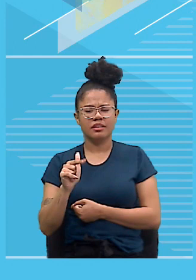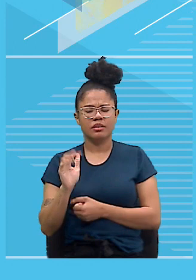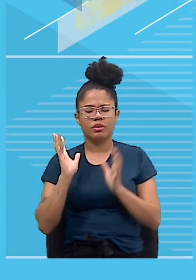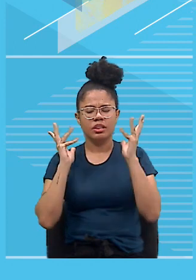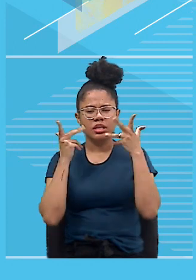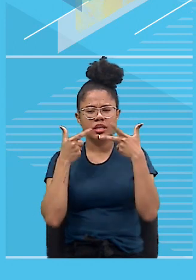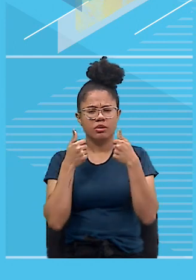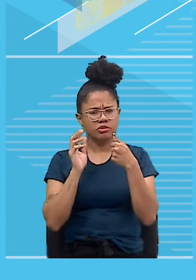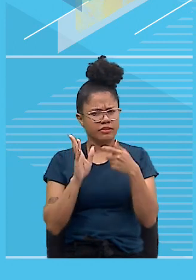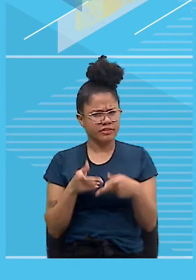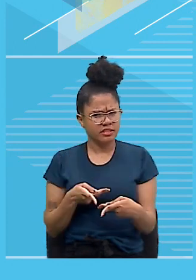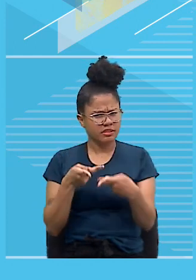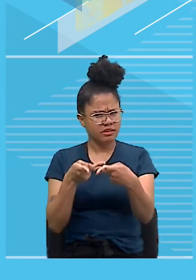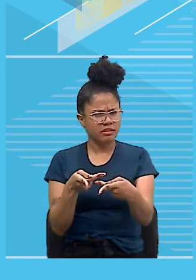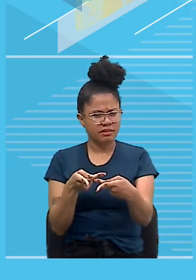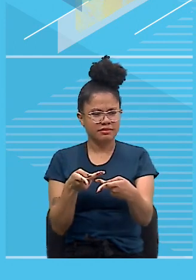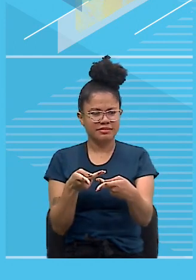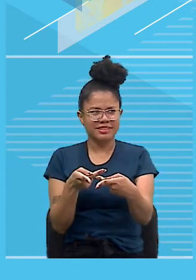eu fui Miguel leão